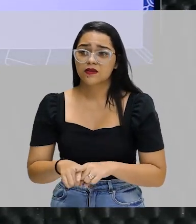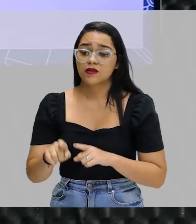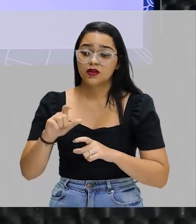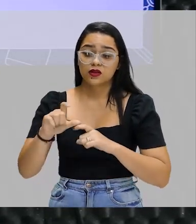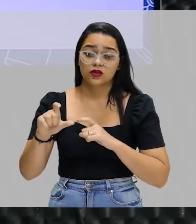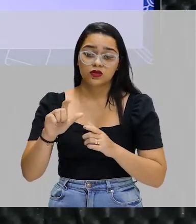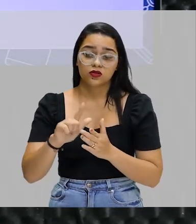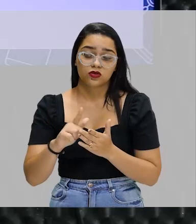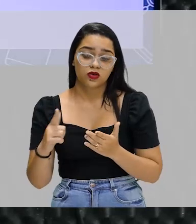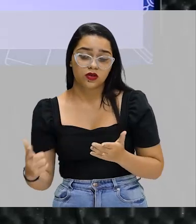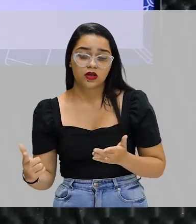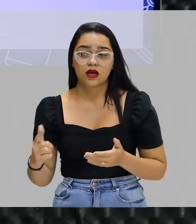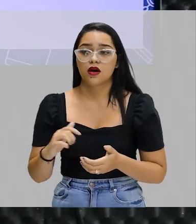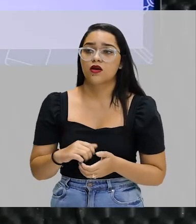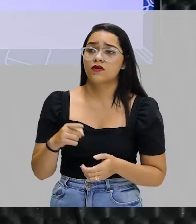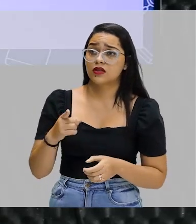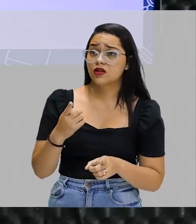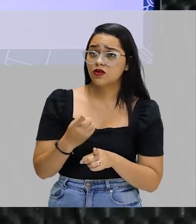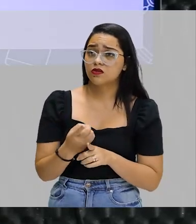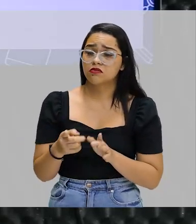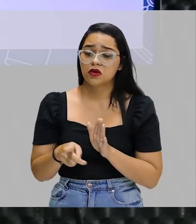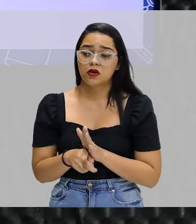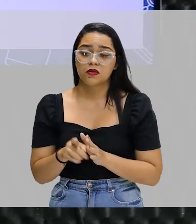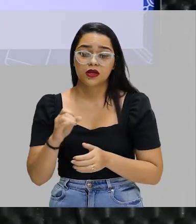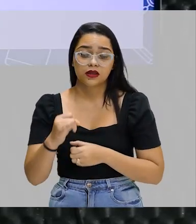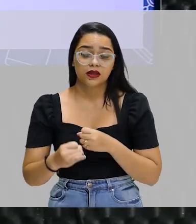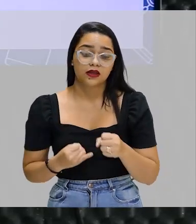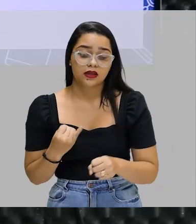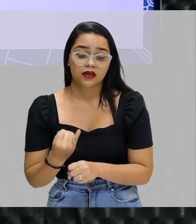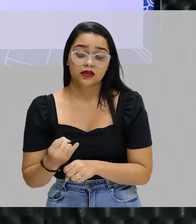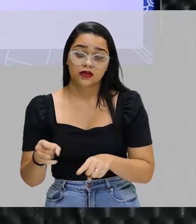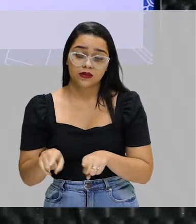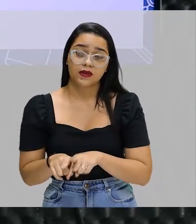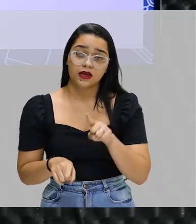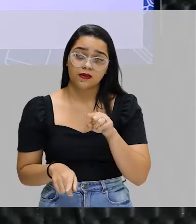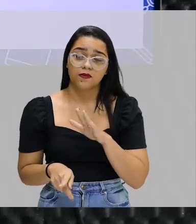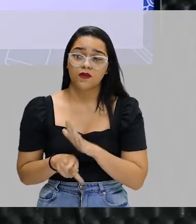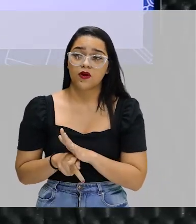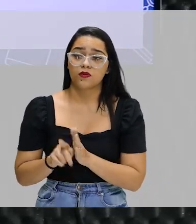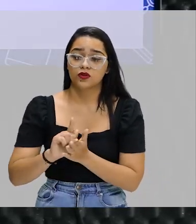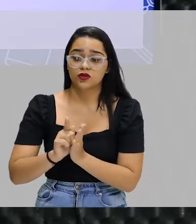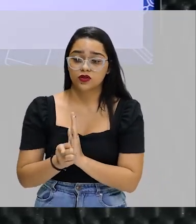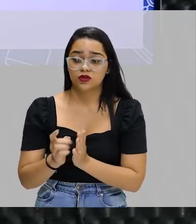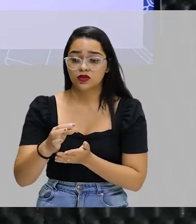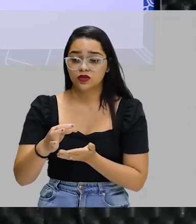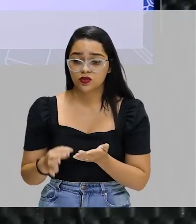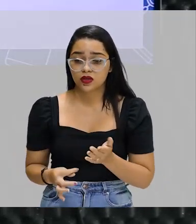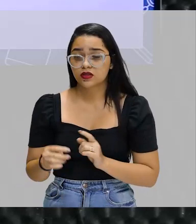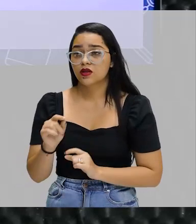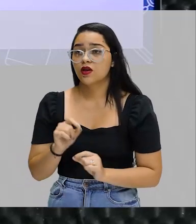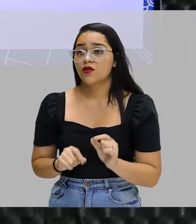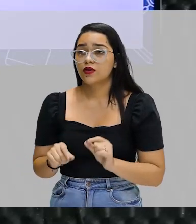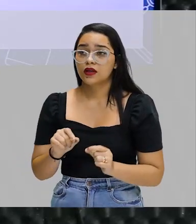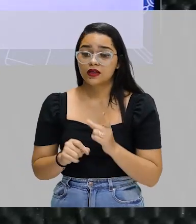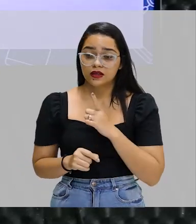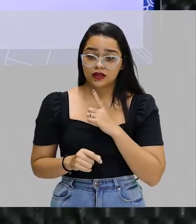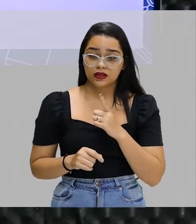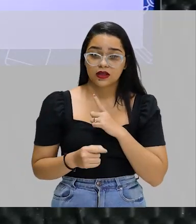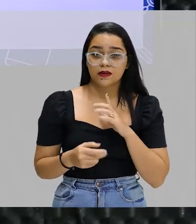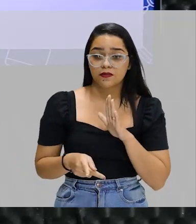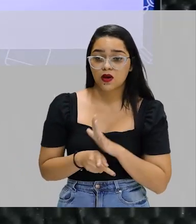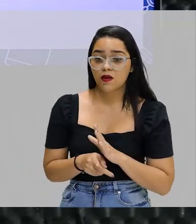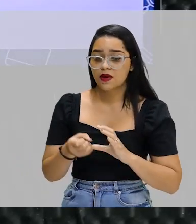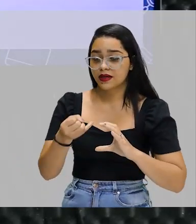de jornal ou uma tirinha que você encontra na internet. Isso são gêneros textuais. São textos que têm em si